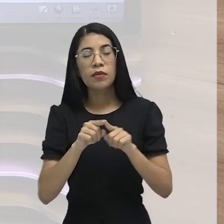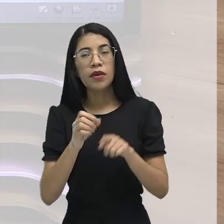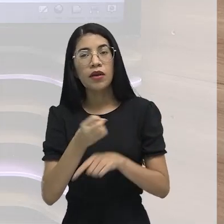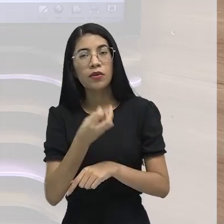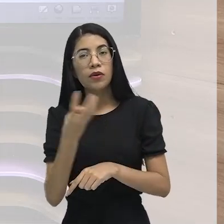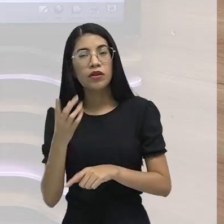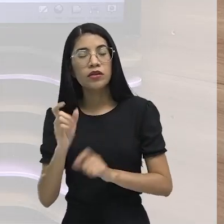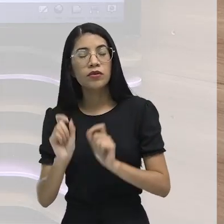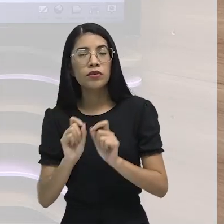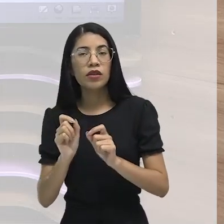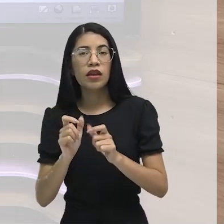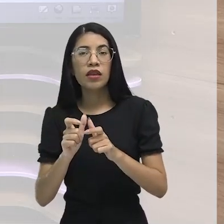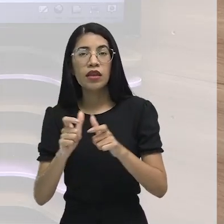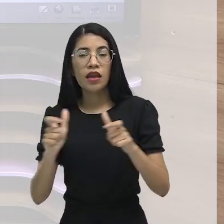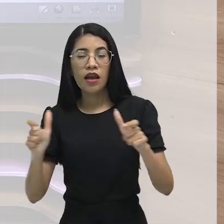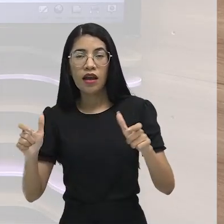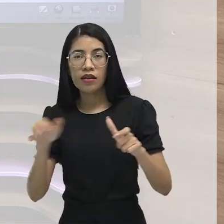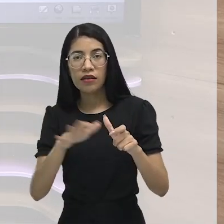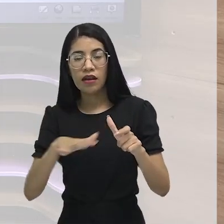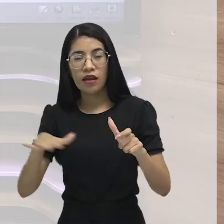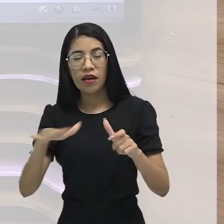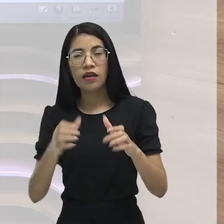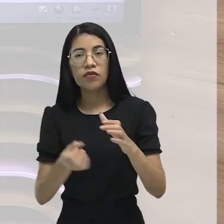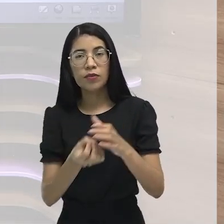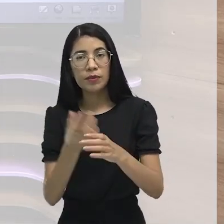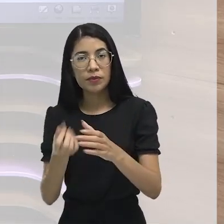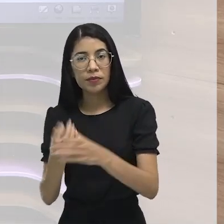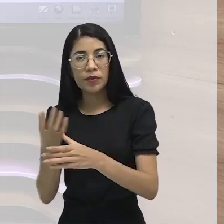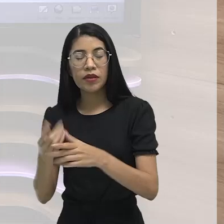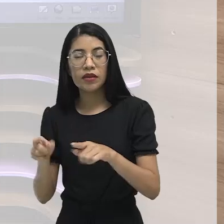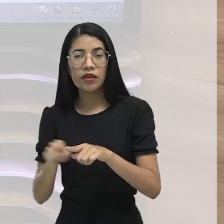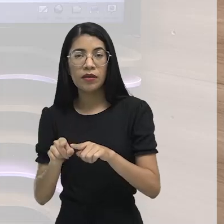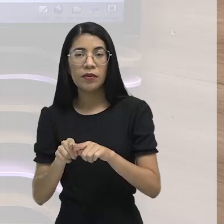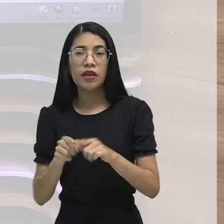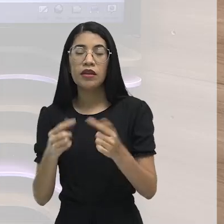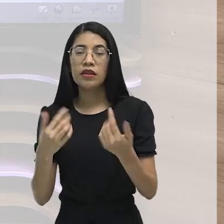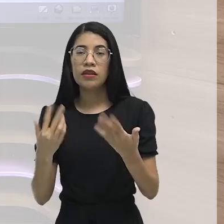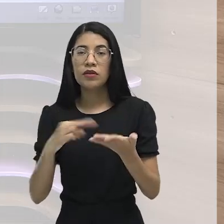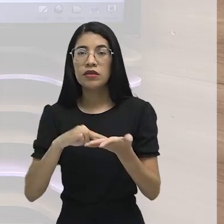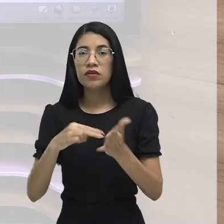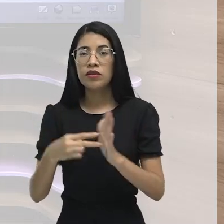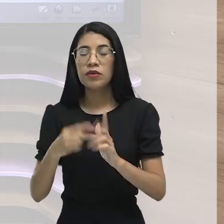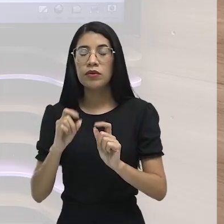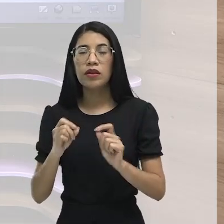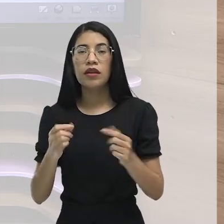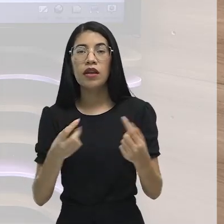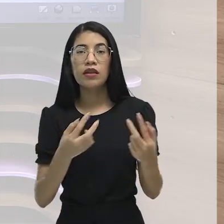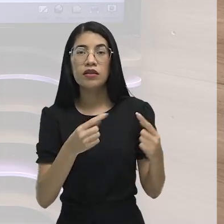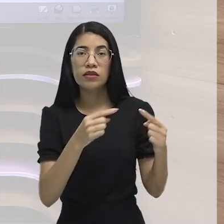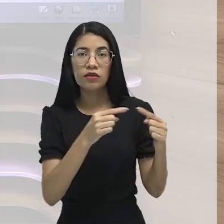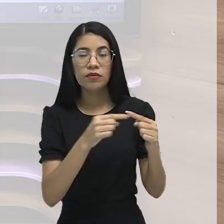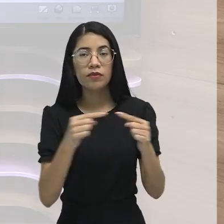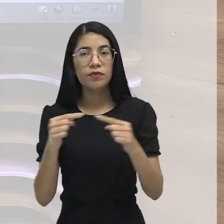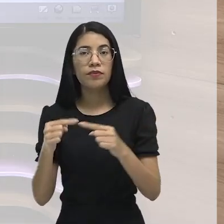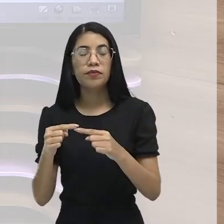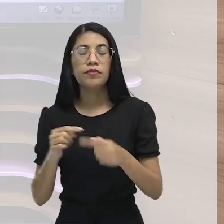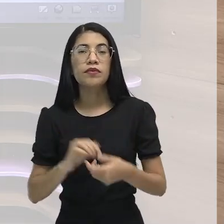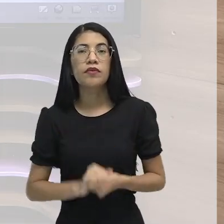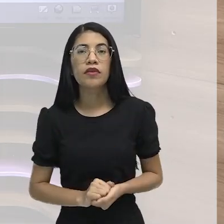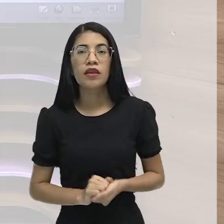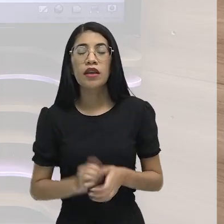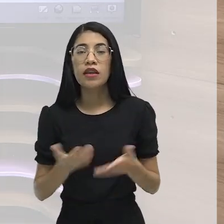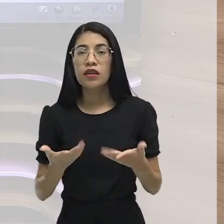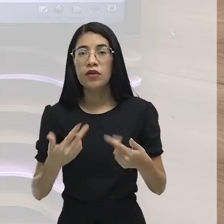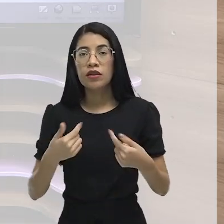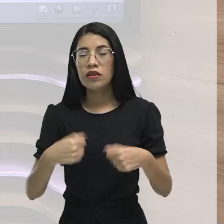a quantidade de área plantada. As grandezas são diretamente proporcionais. O que significa, professor? Significa que eu